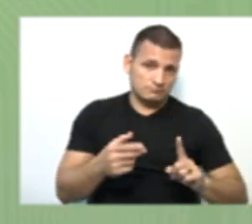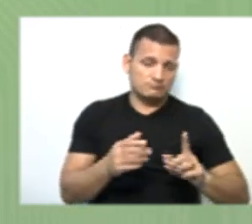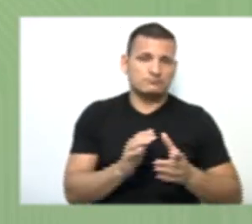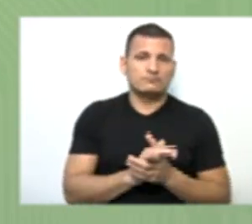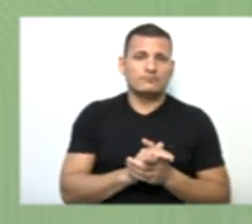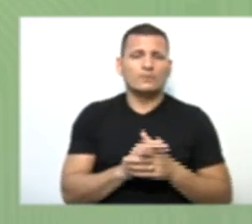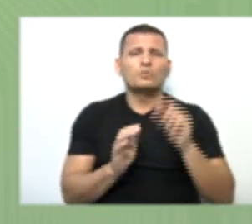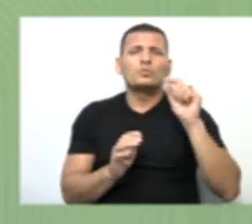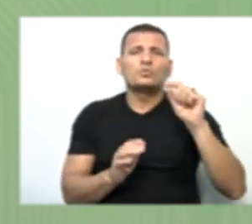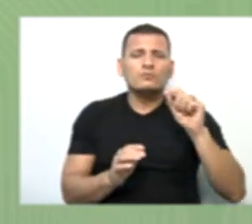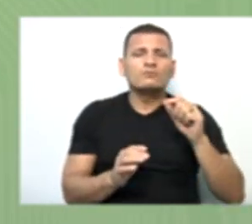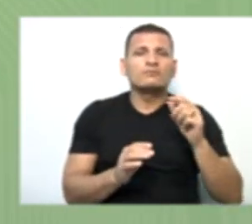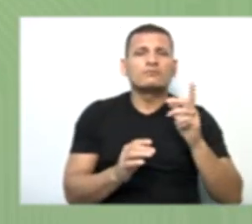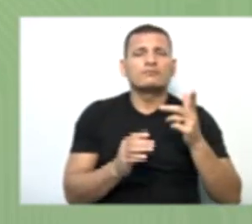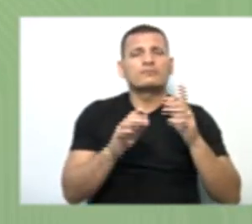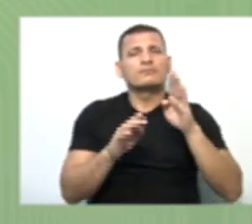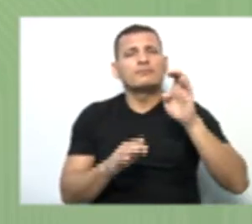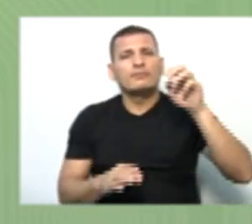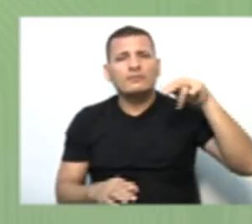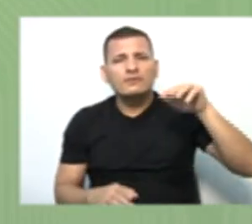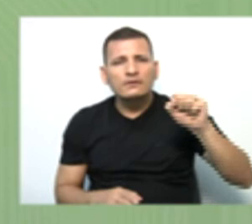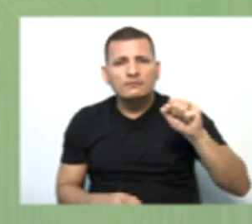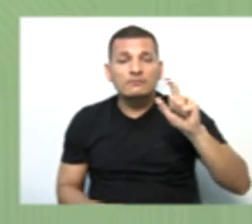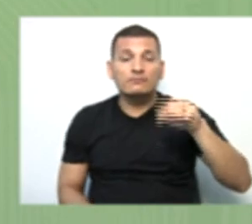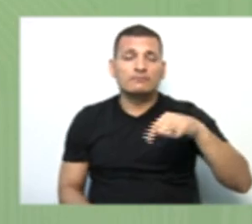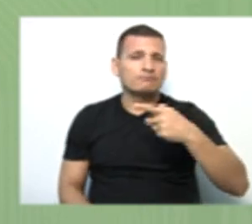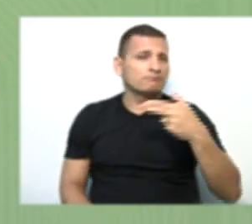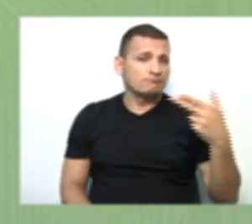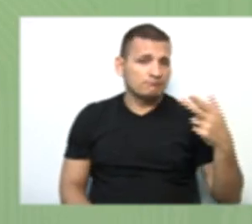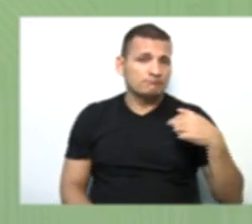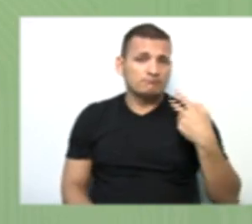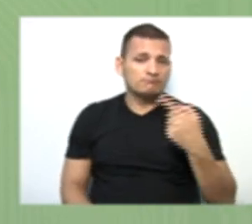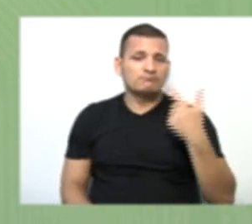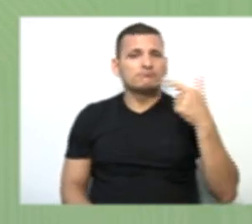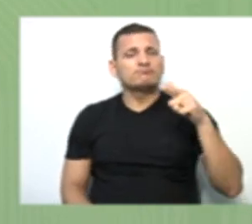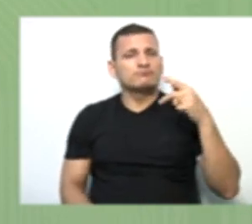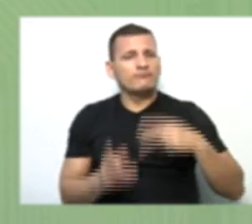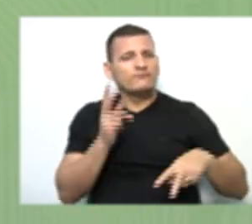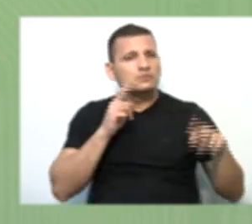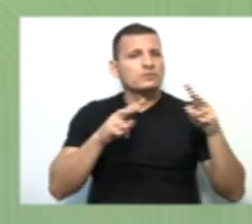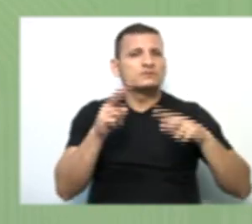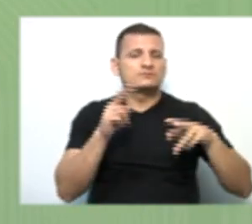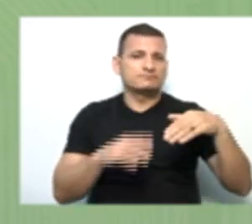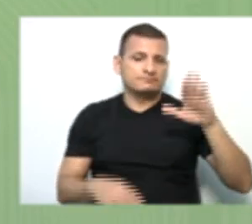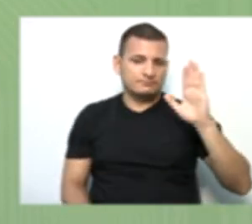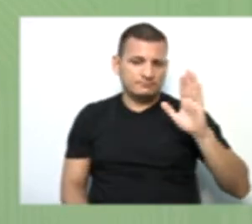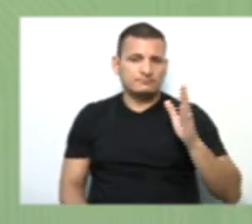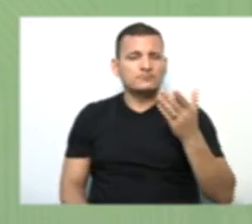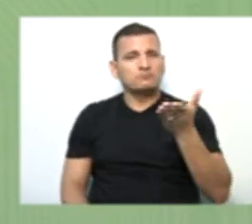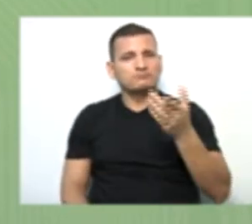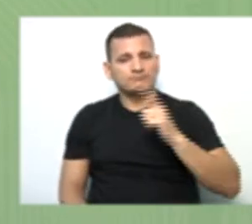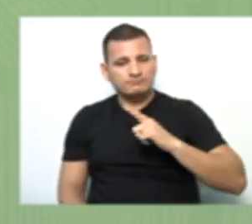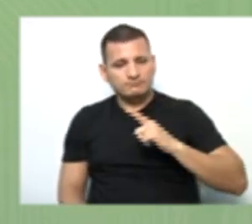aquela parte mais palpável, aquela parte que nós conseguimos visualizar um pouquinho melhor, né? Tá aí, ó,